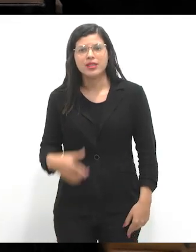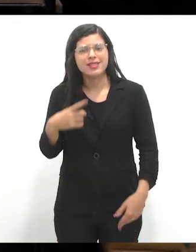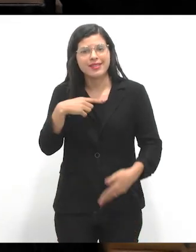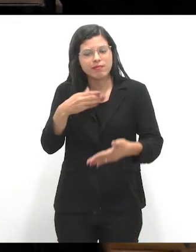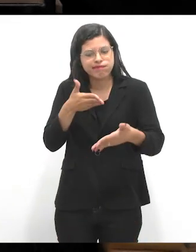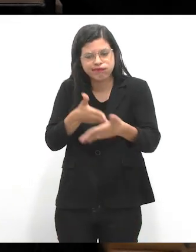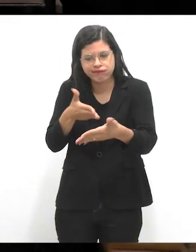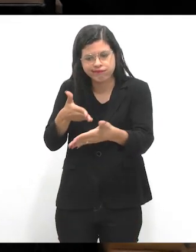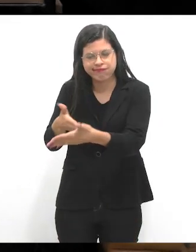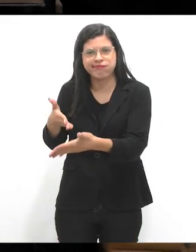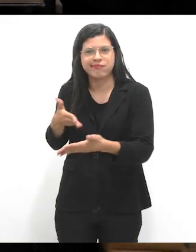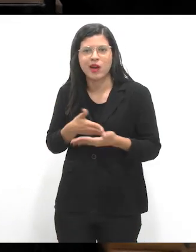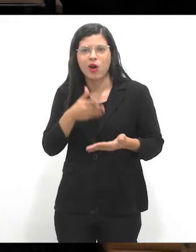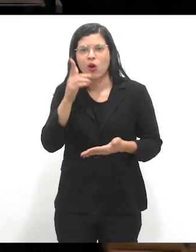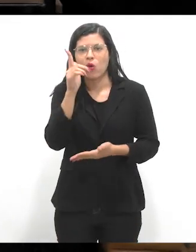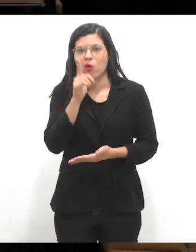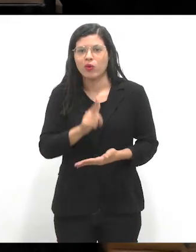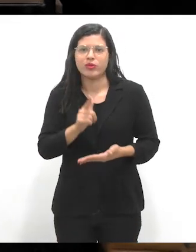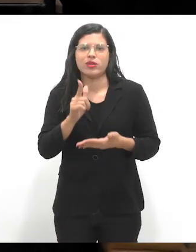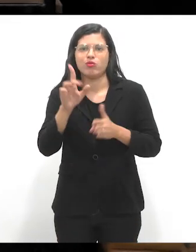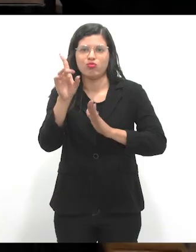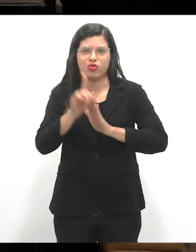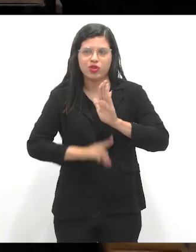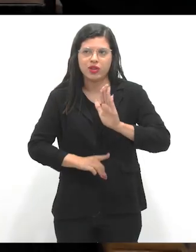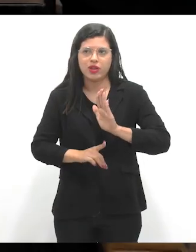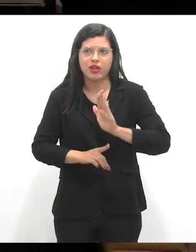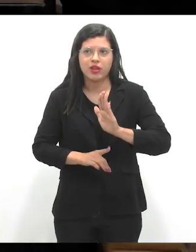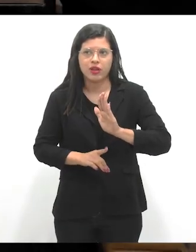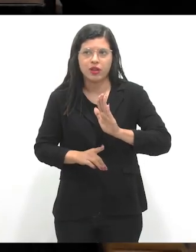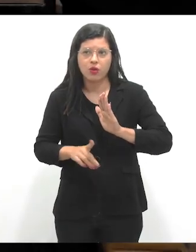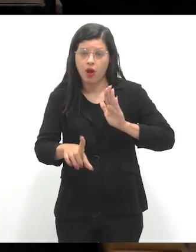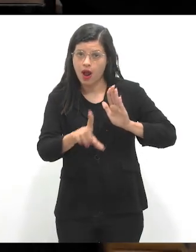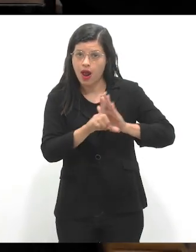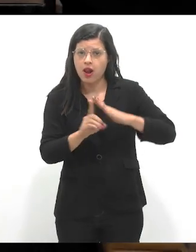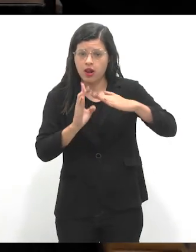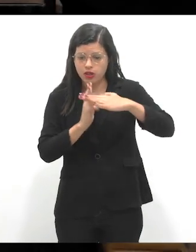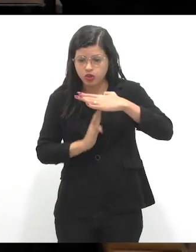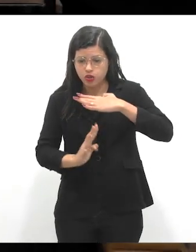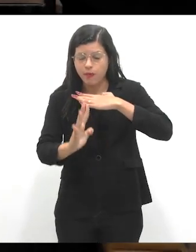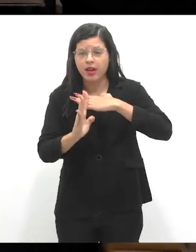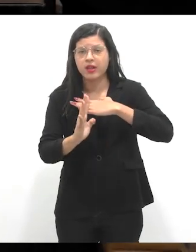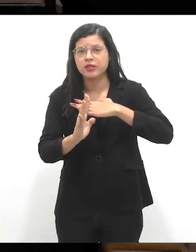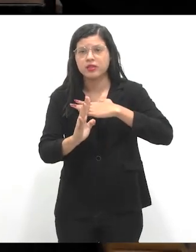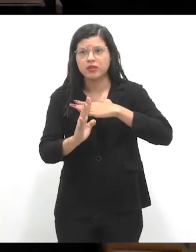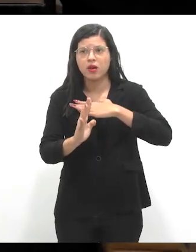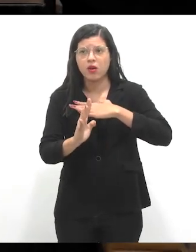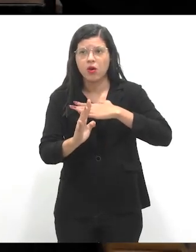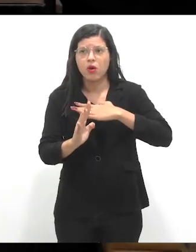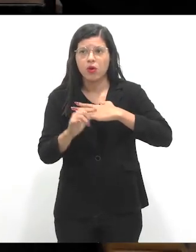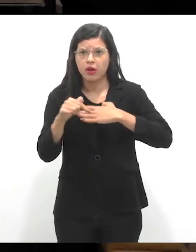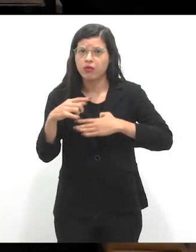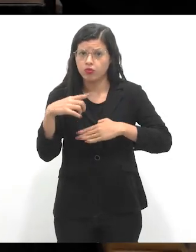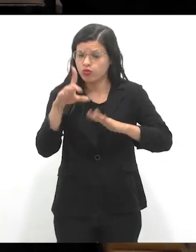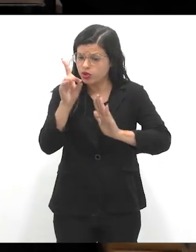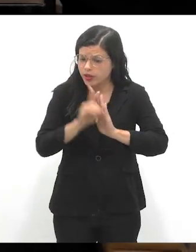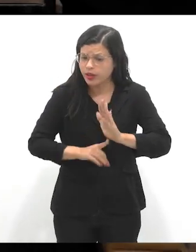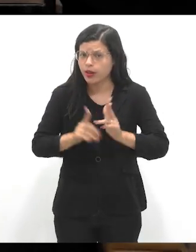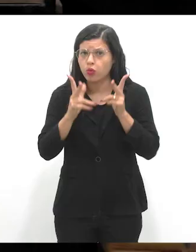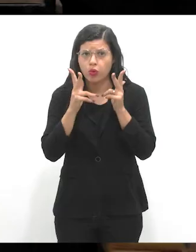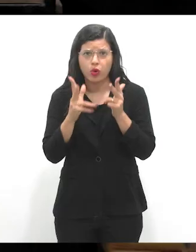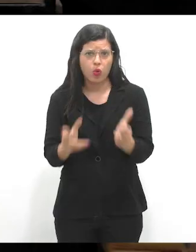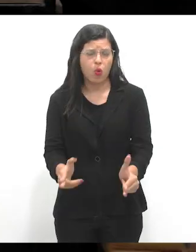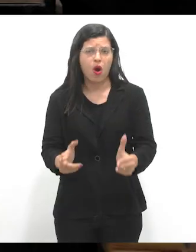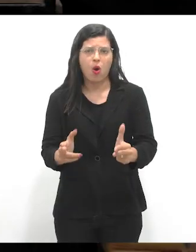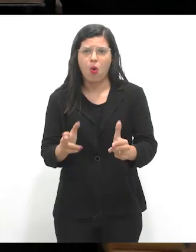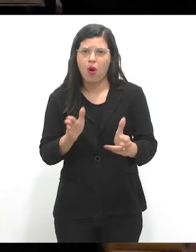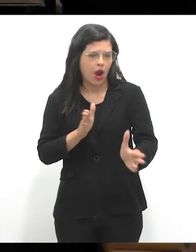promovem o entrave daquela pessoa para ela poder acessar os seus direitos. Porque, segundo a lei de imigração, elas têm equivalência nos direitos, né? Ela